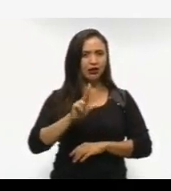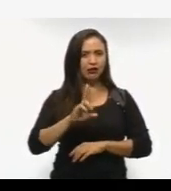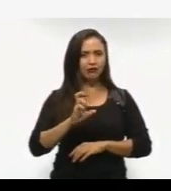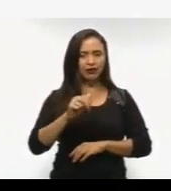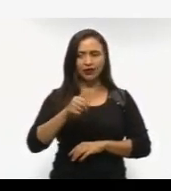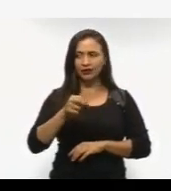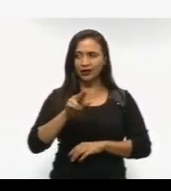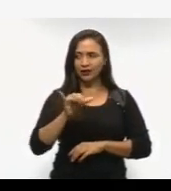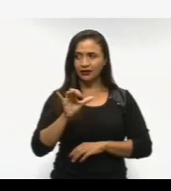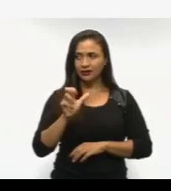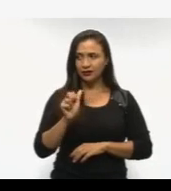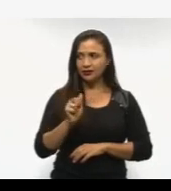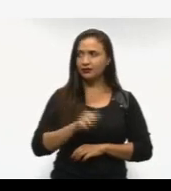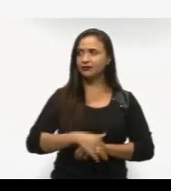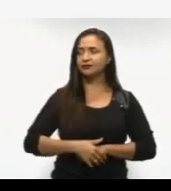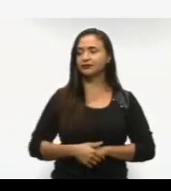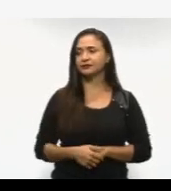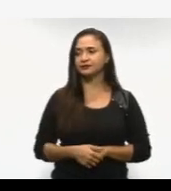certo?